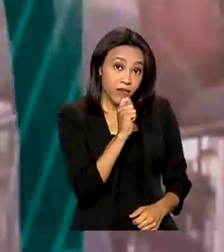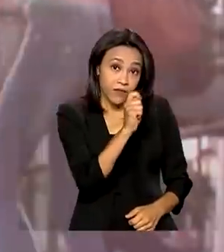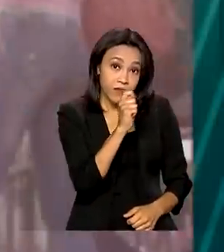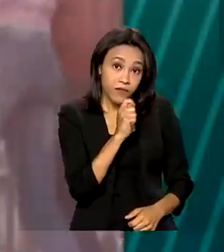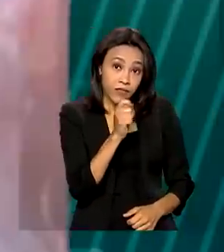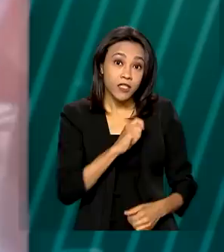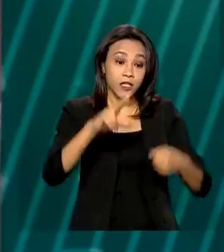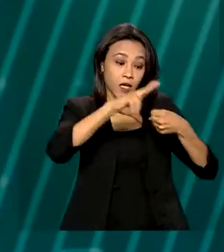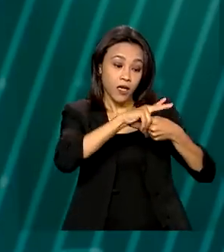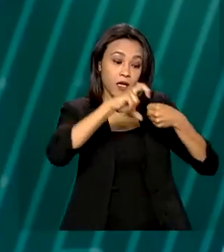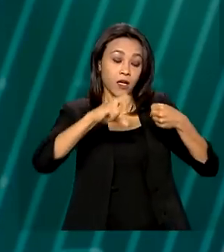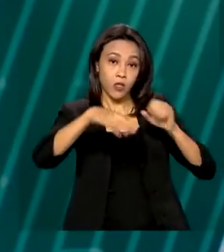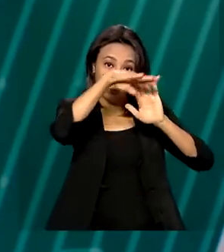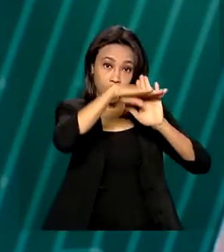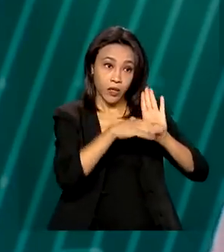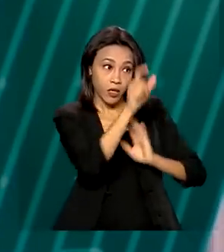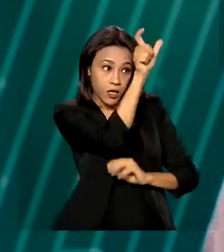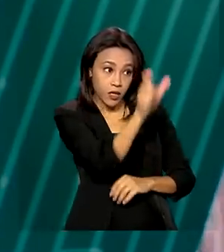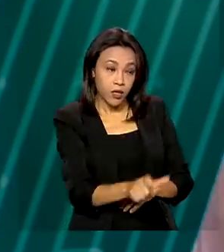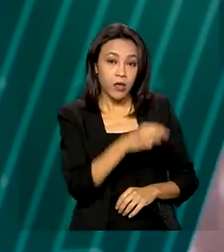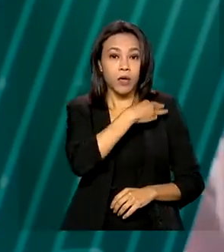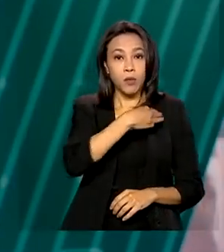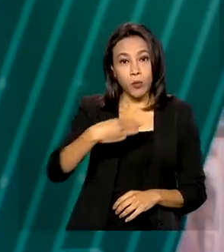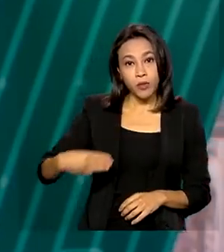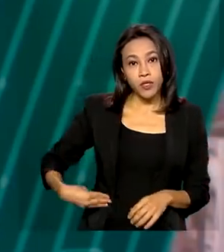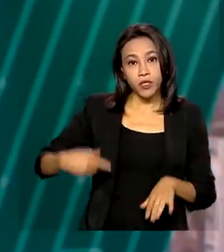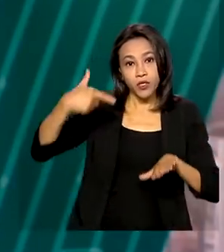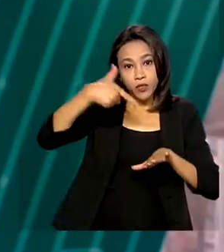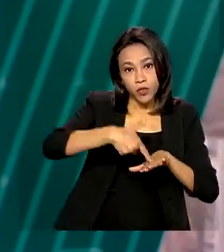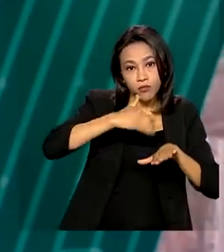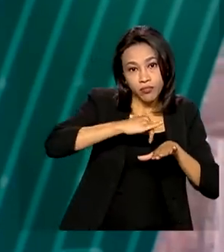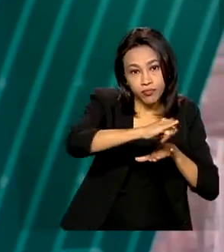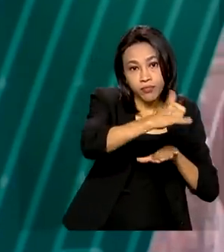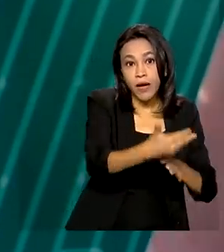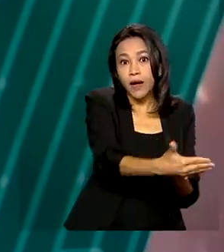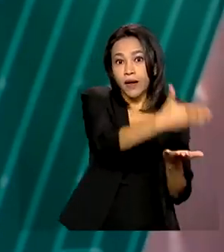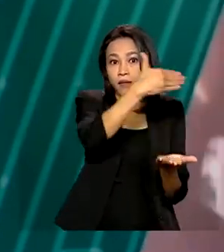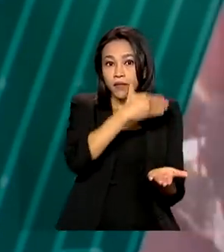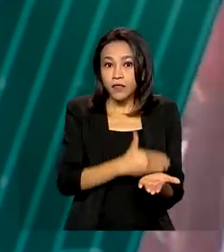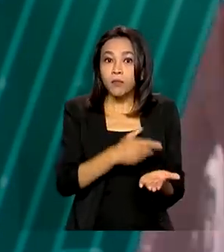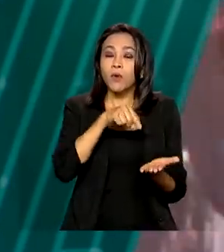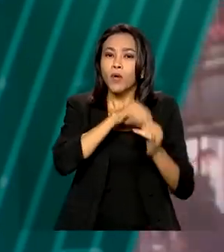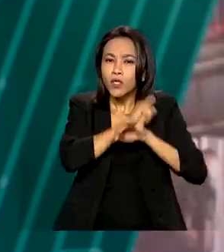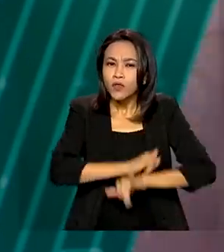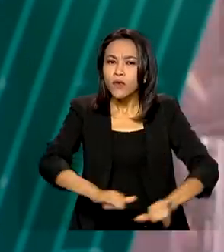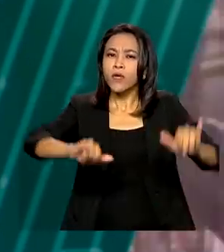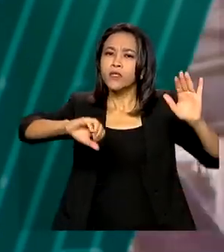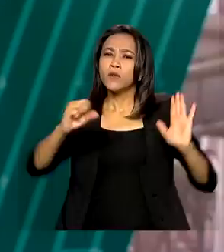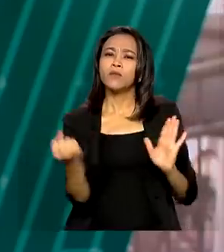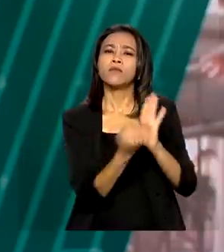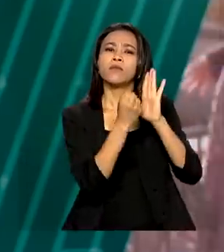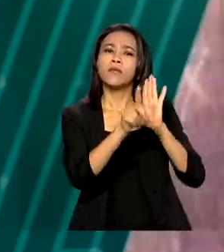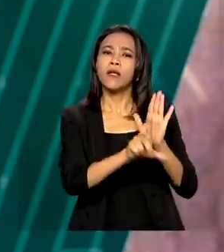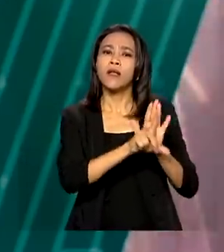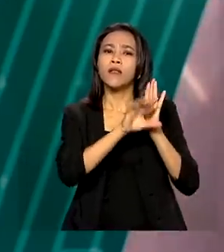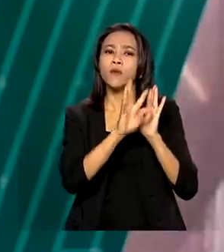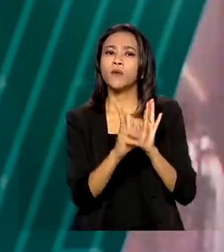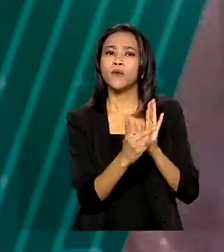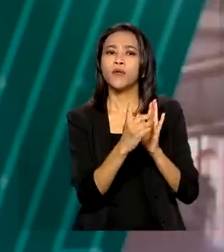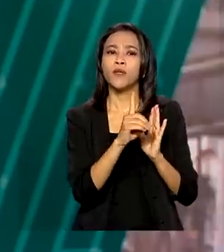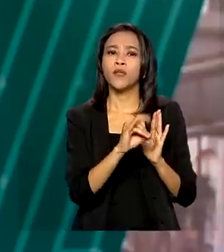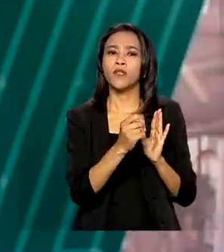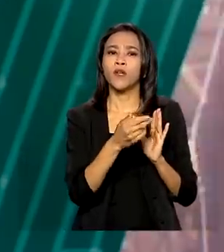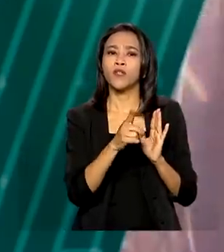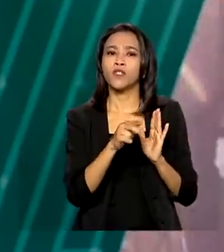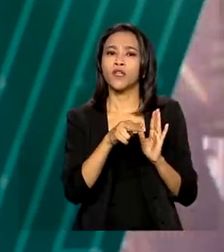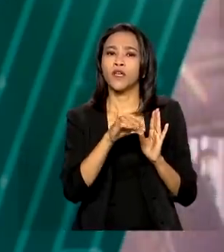de rádio A Voz do Brasil o ministro de Minas e energia antecipou o lançamento do Marco legal do hidrogênio Verde a medida